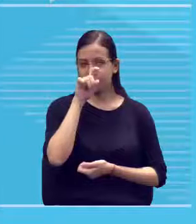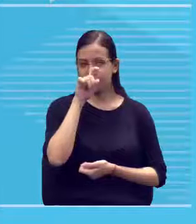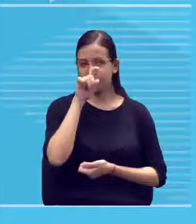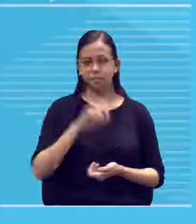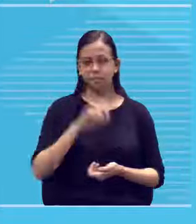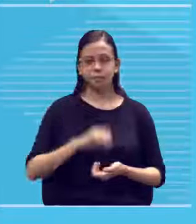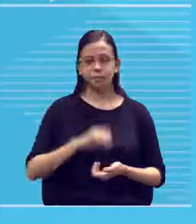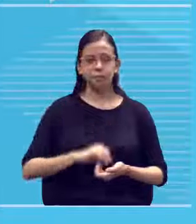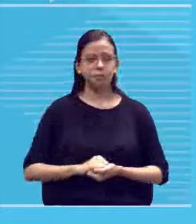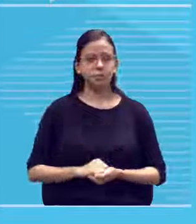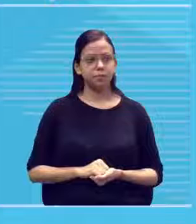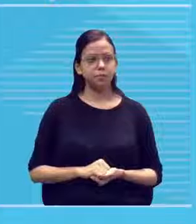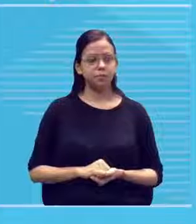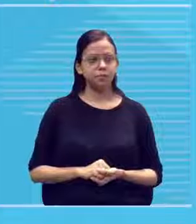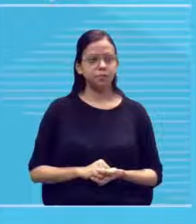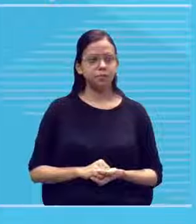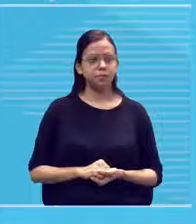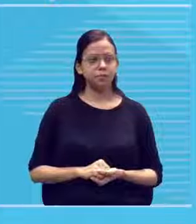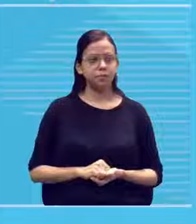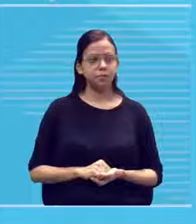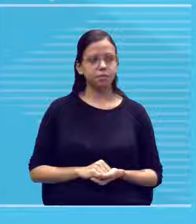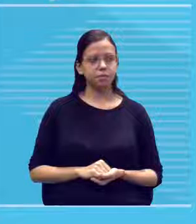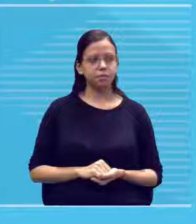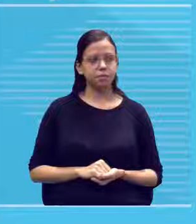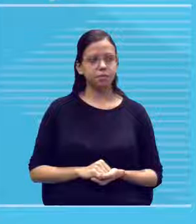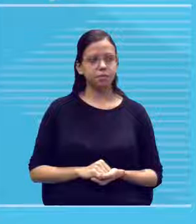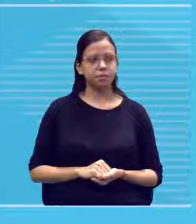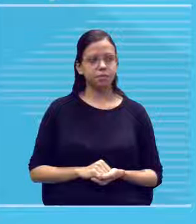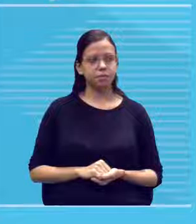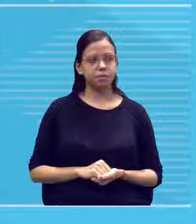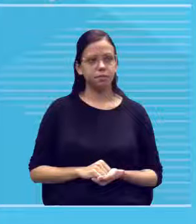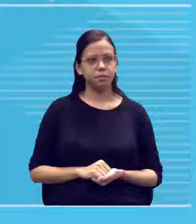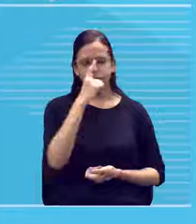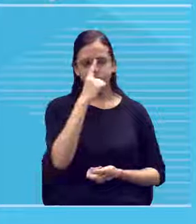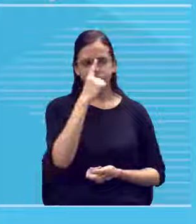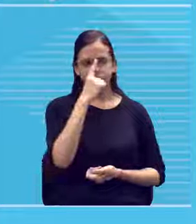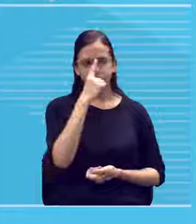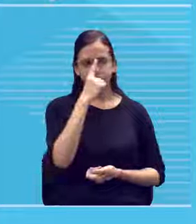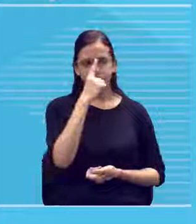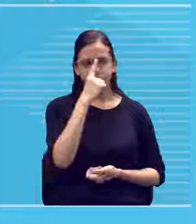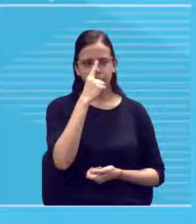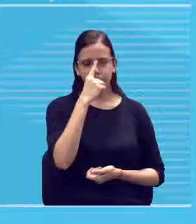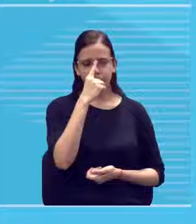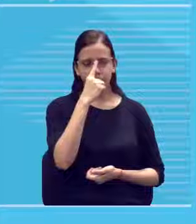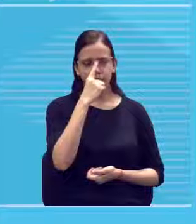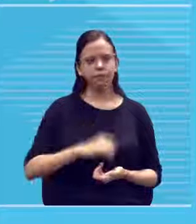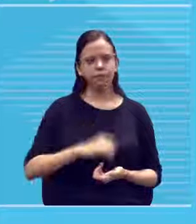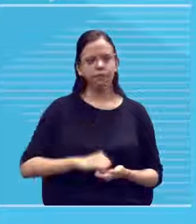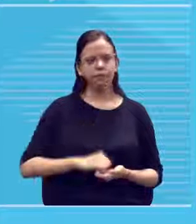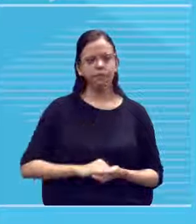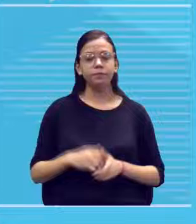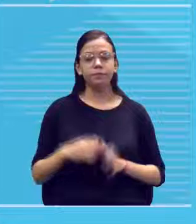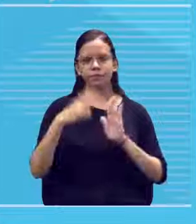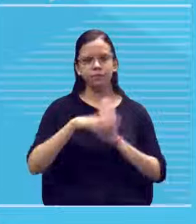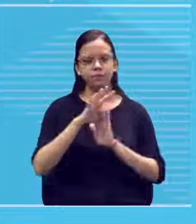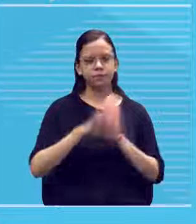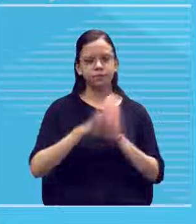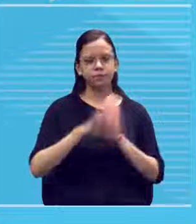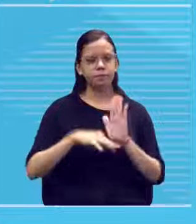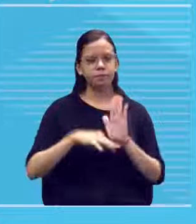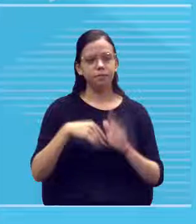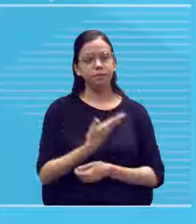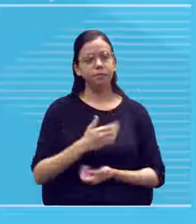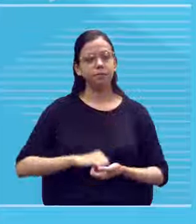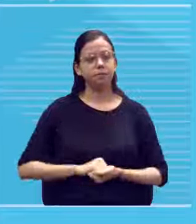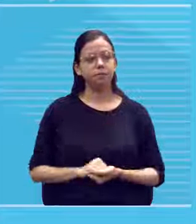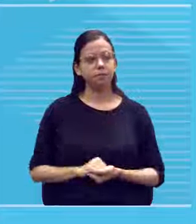utilizado em casa mas também constitui um meio de transporte muito barato vamos lá como preparar